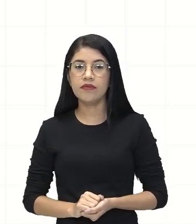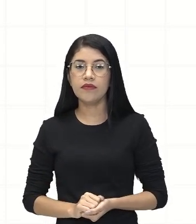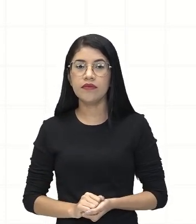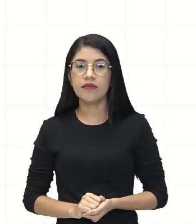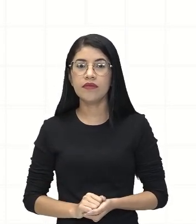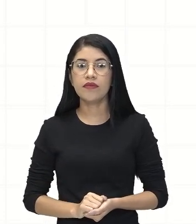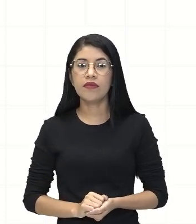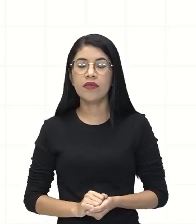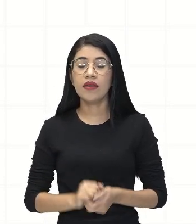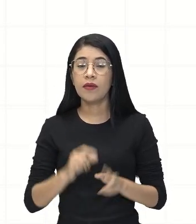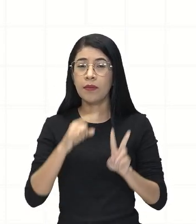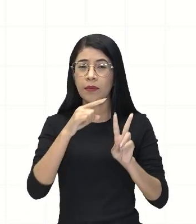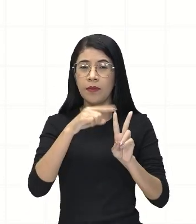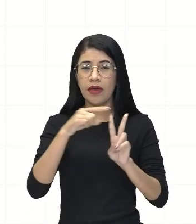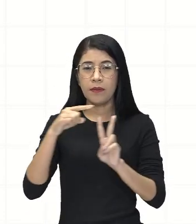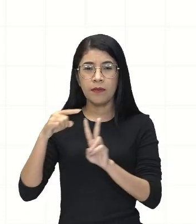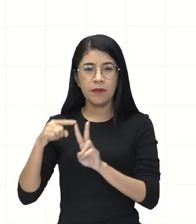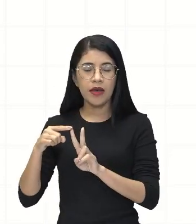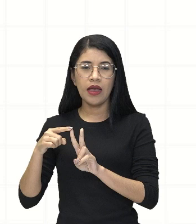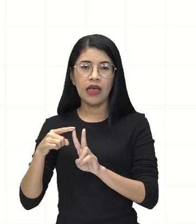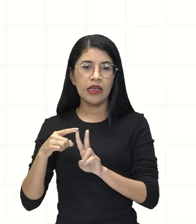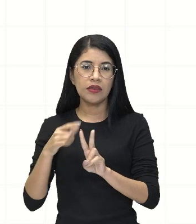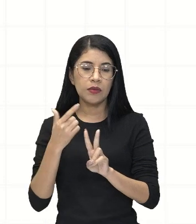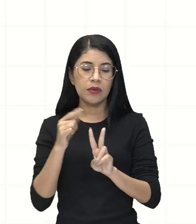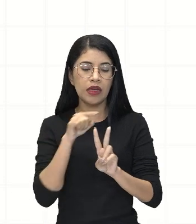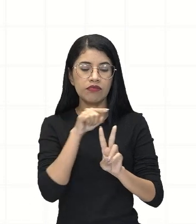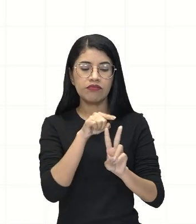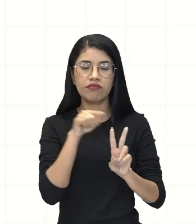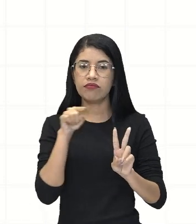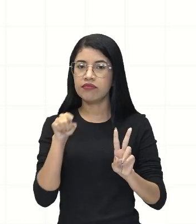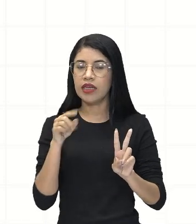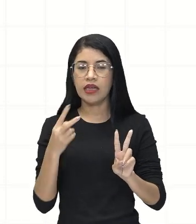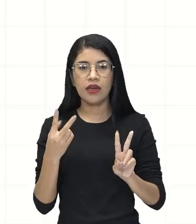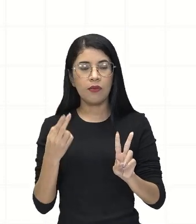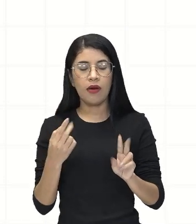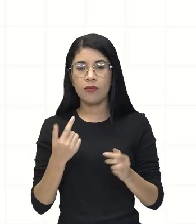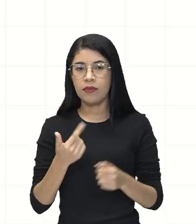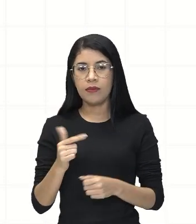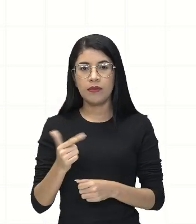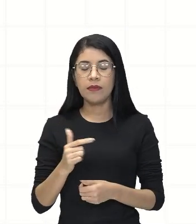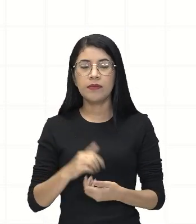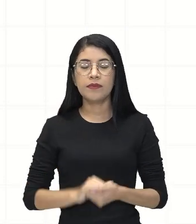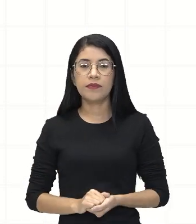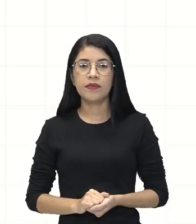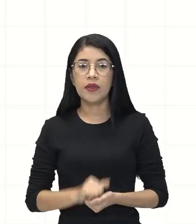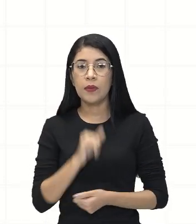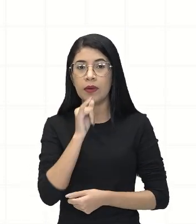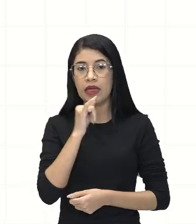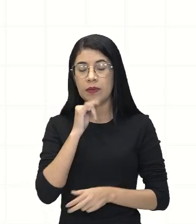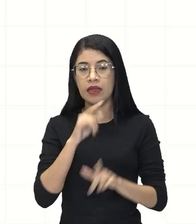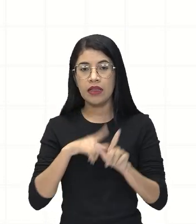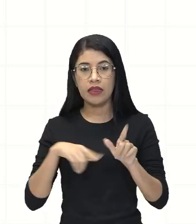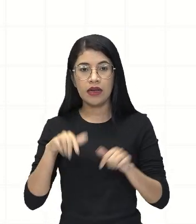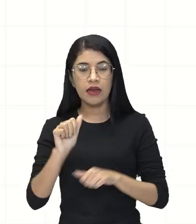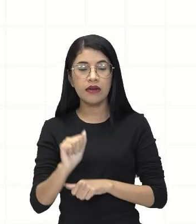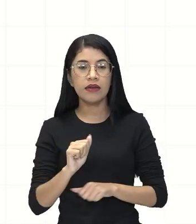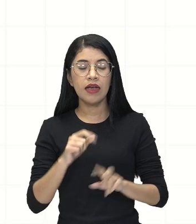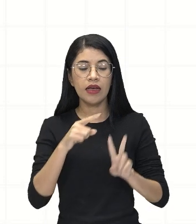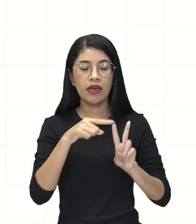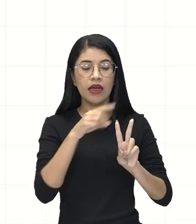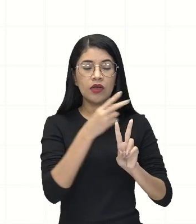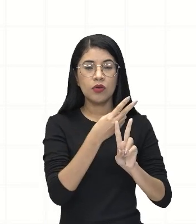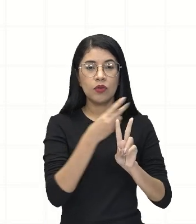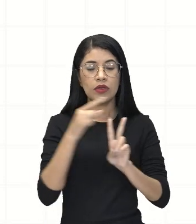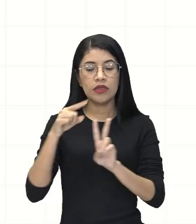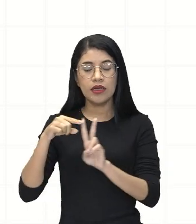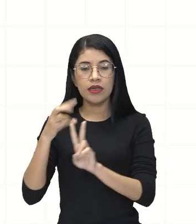que os radicais eles não têm o mesmo índice. Ó. Aqui, um é 2 e o outro é 3.